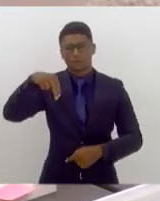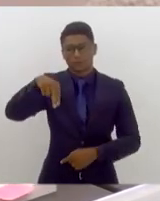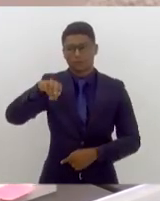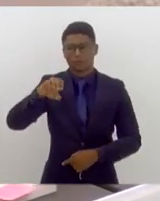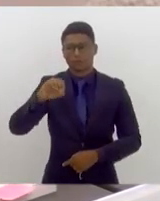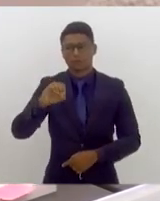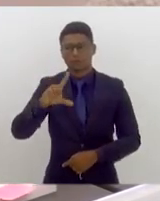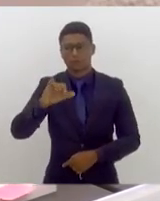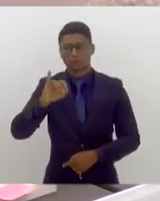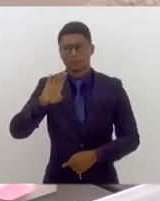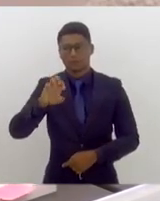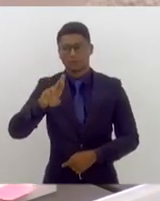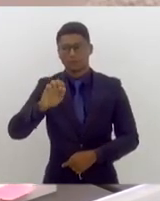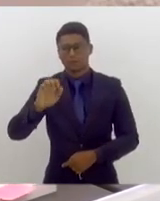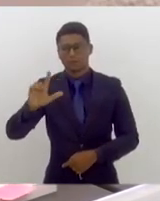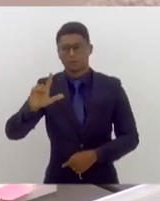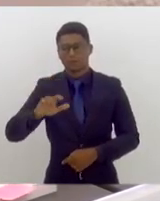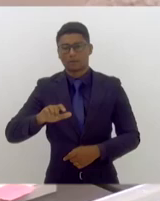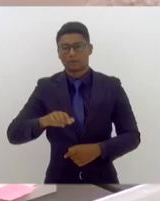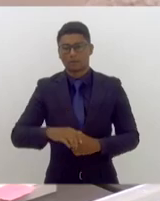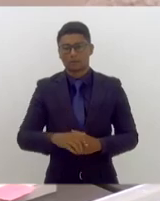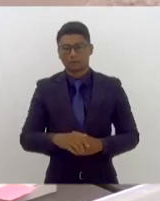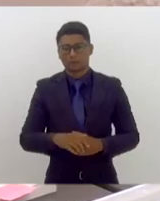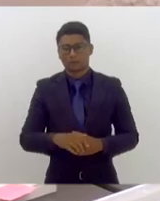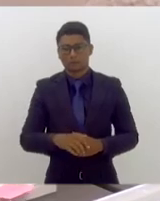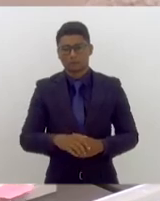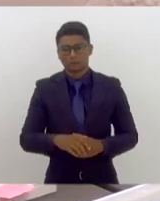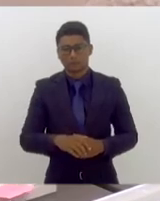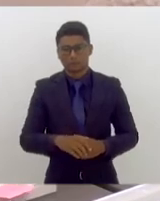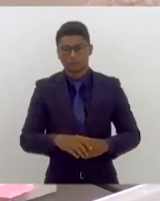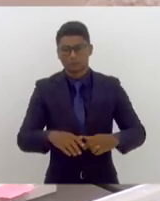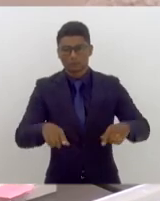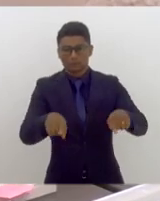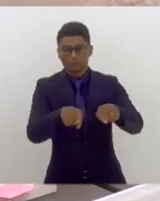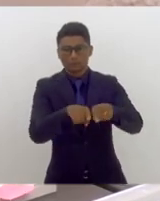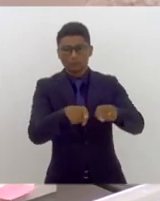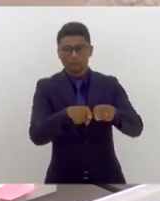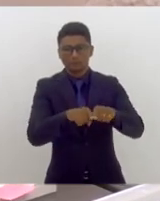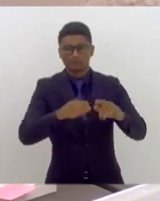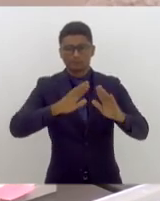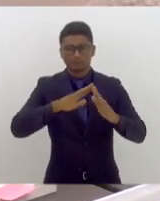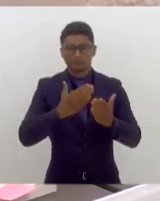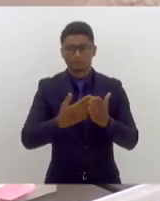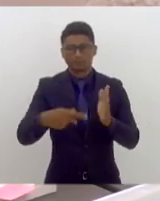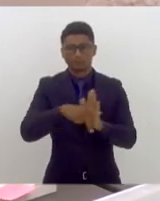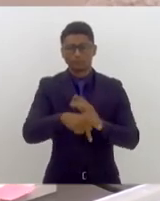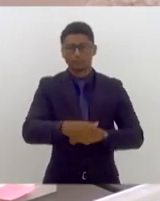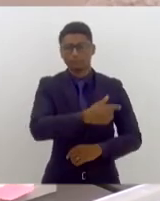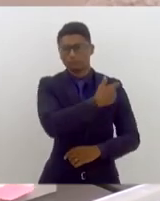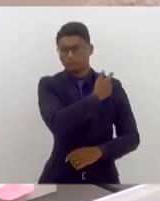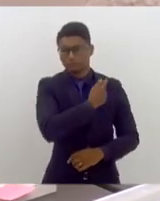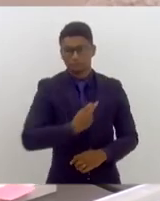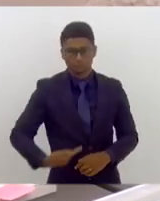das políticas empresariais adentrando as escolas públicas de uma maneira